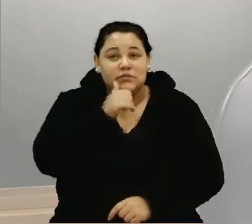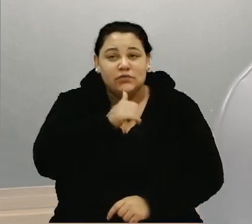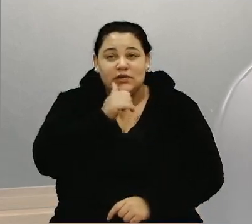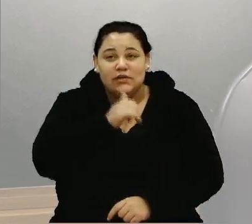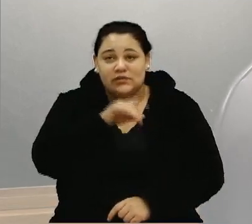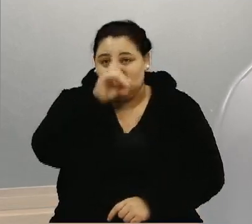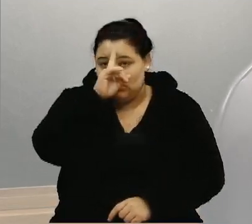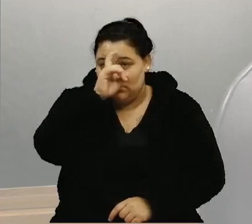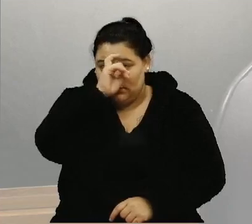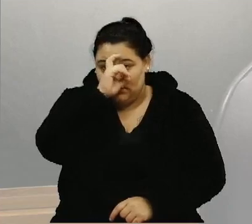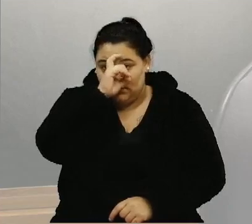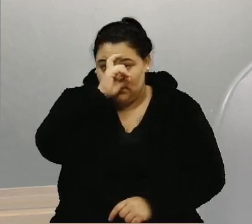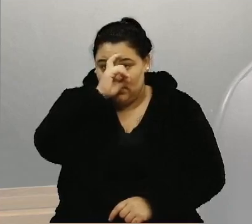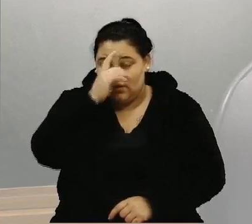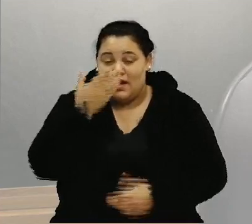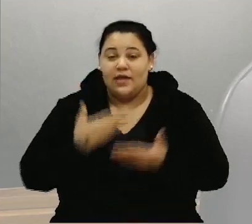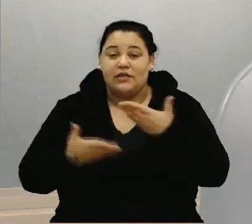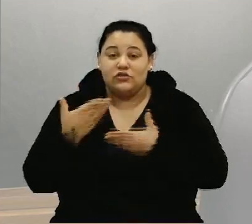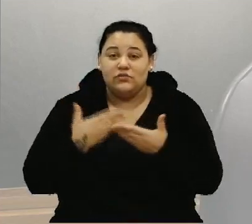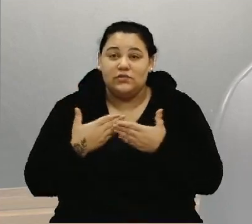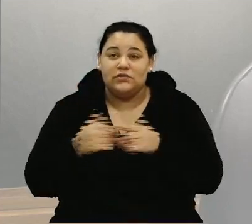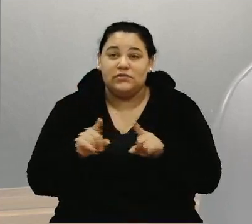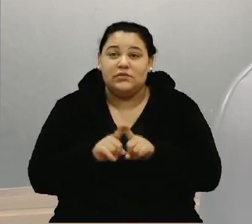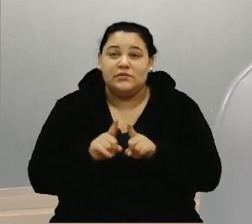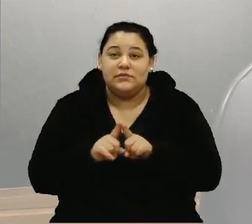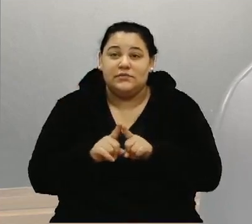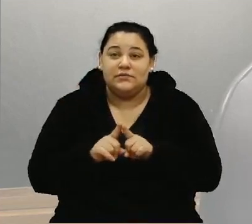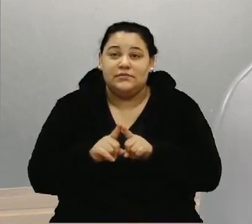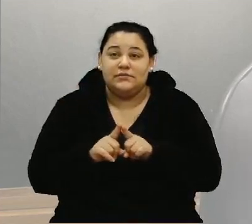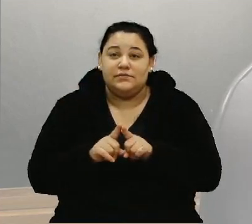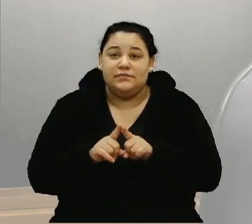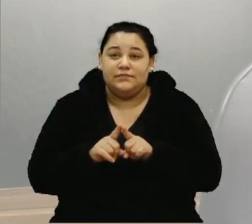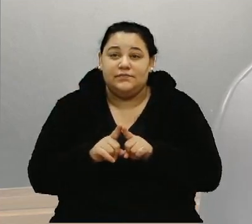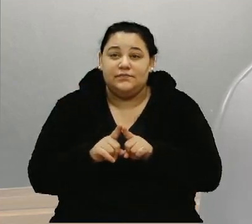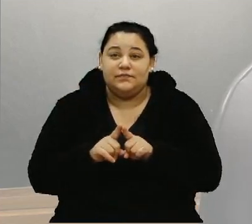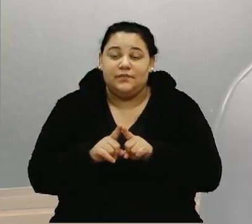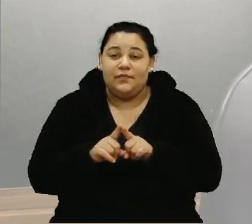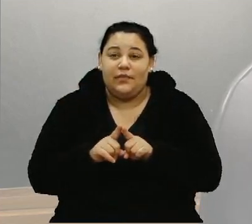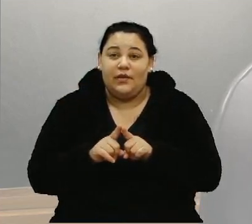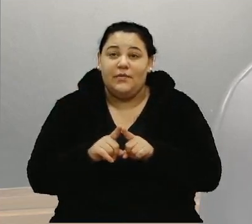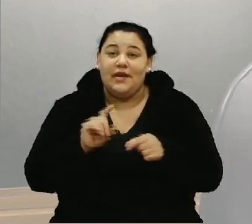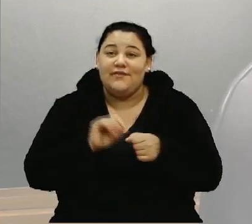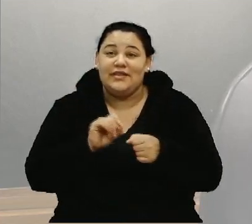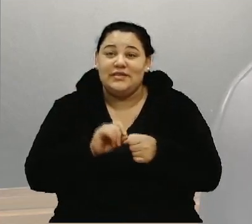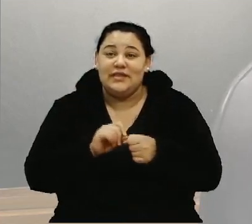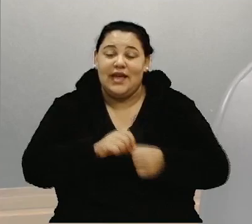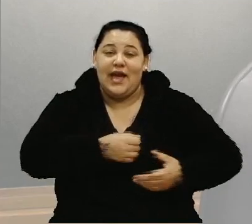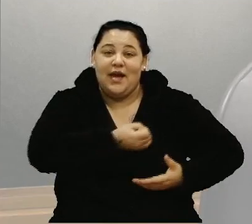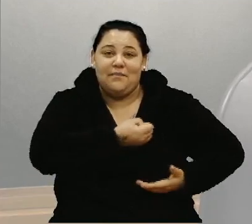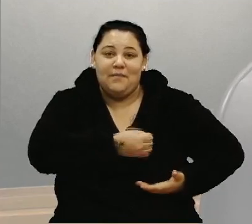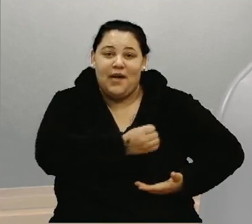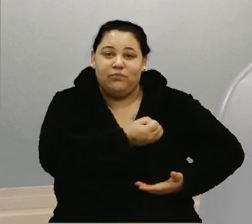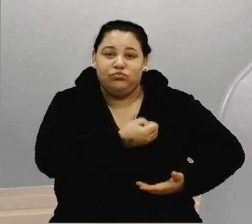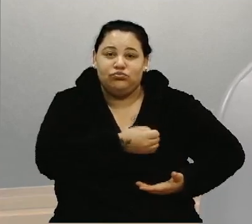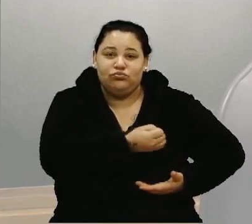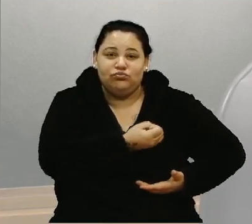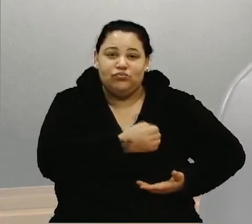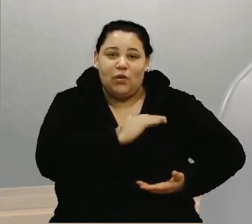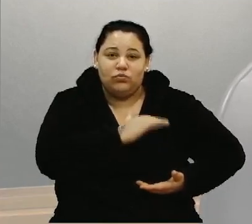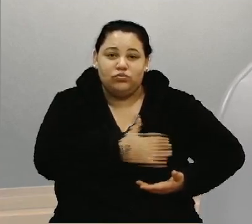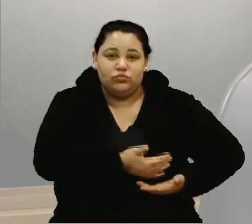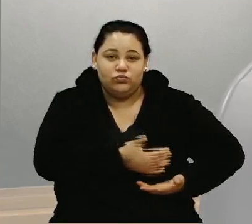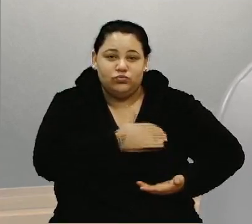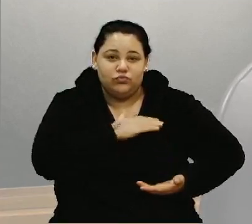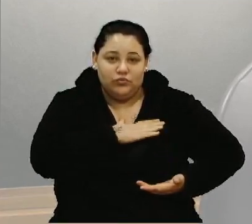hospital Virvi, atendimento tanto para desiometria como a mamografia, e realmente é um hospital